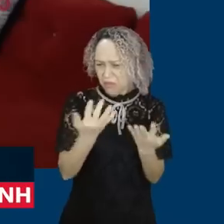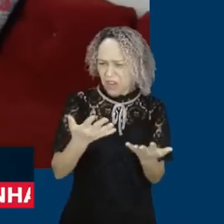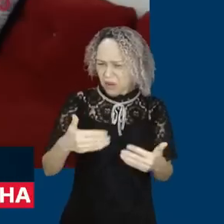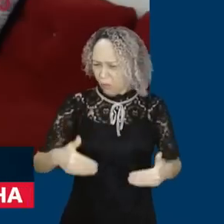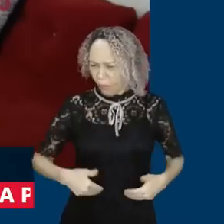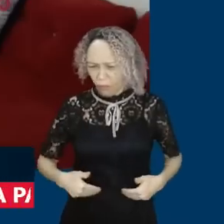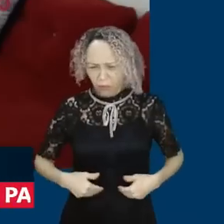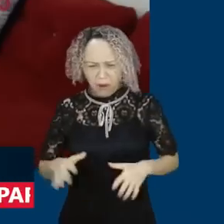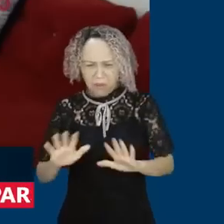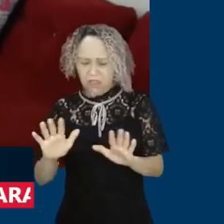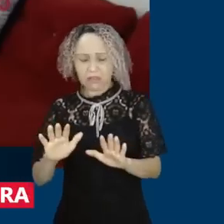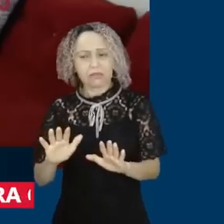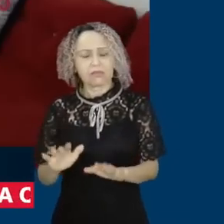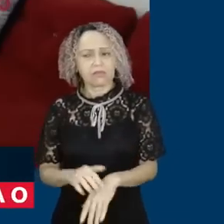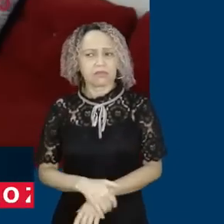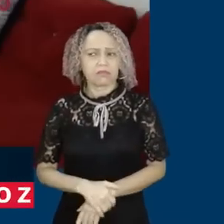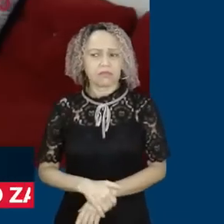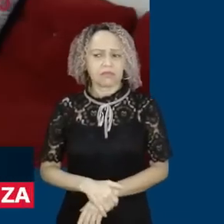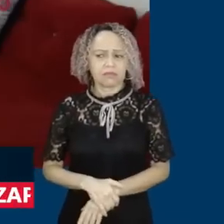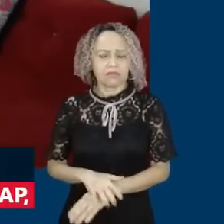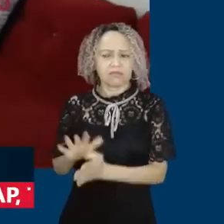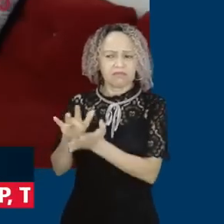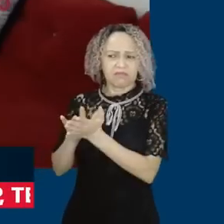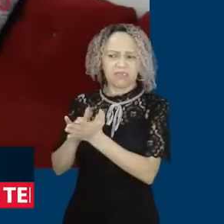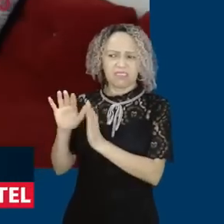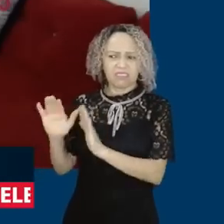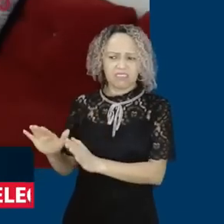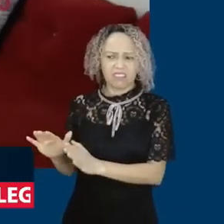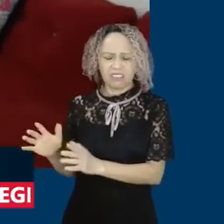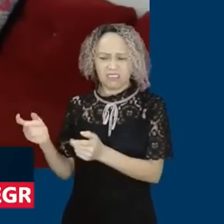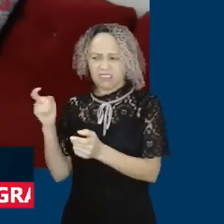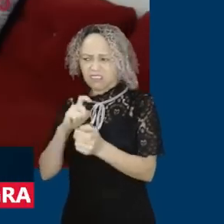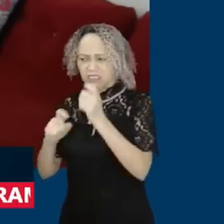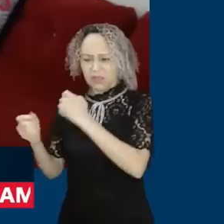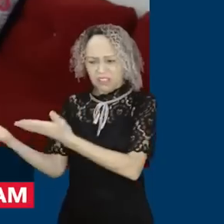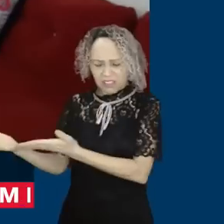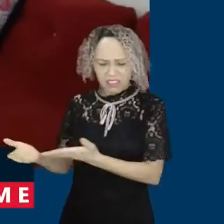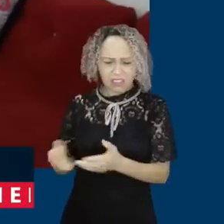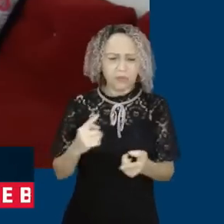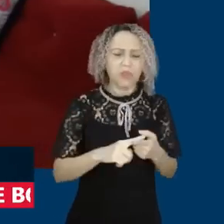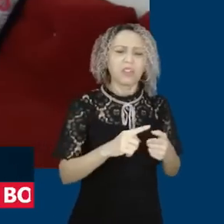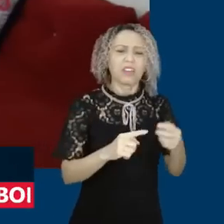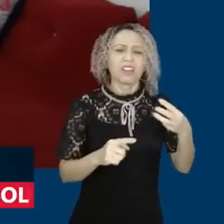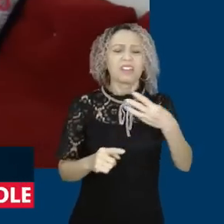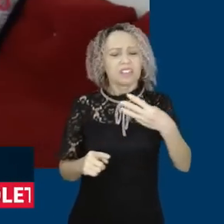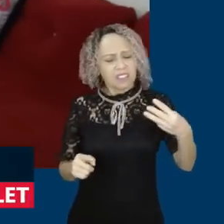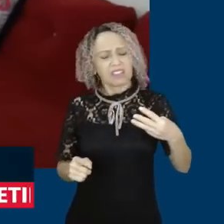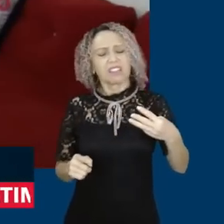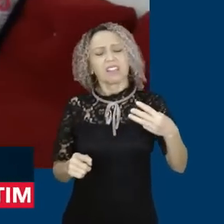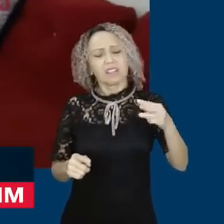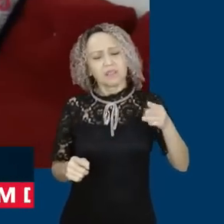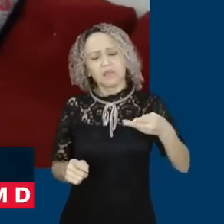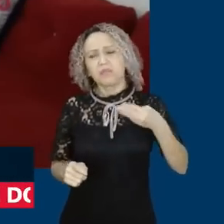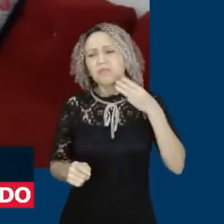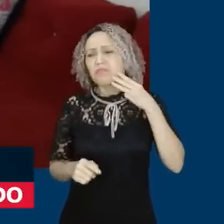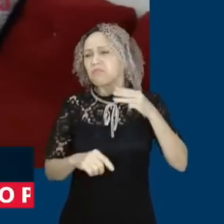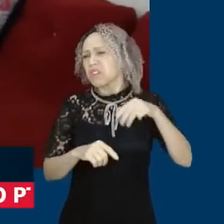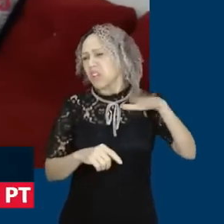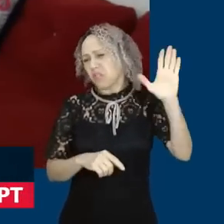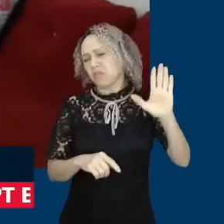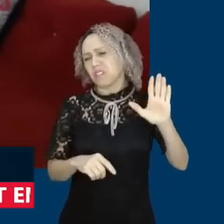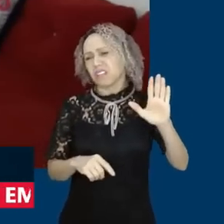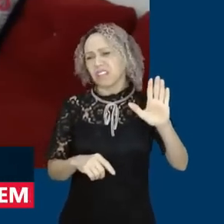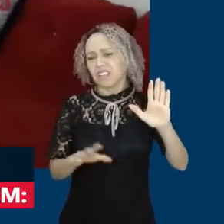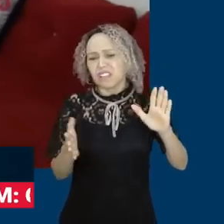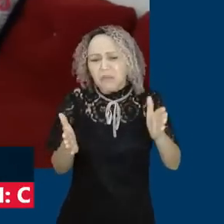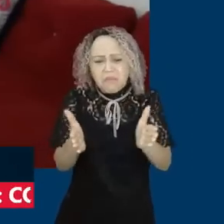dos 65 milhões de brasileiros que estão hoje na pobreza, na linha da pobreza, vários deles, milhões deles, já abaixo